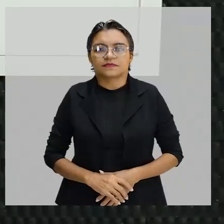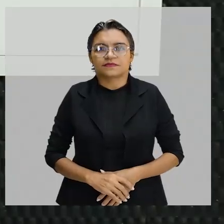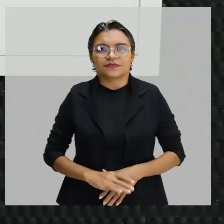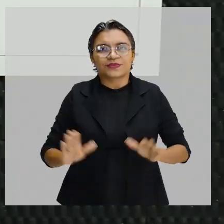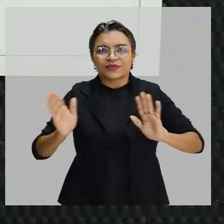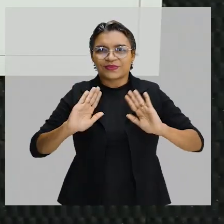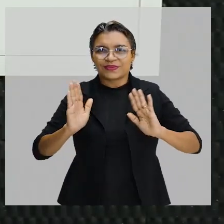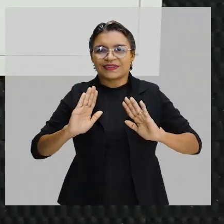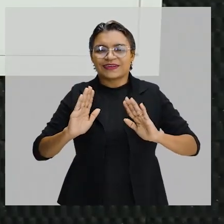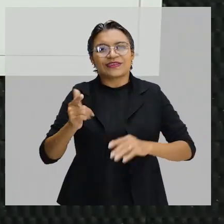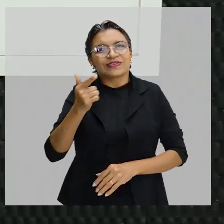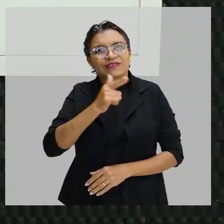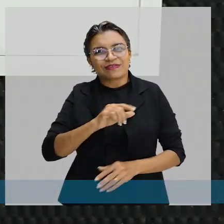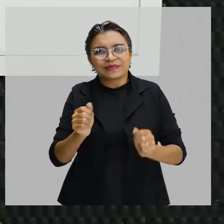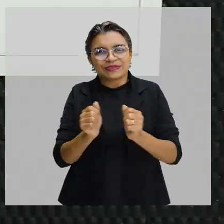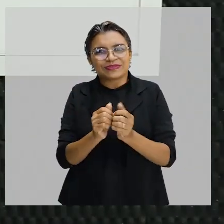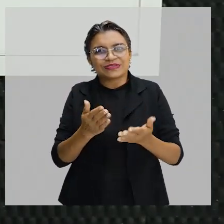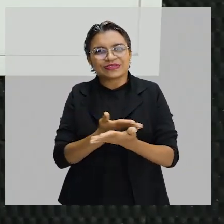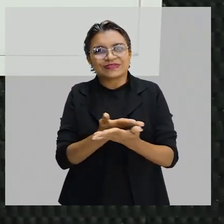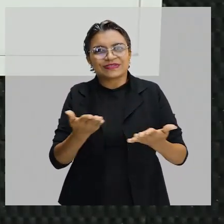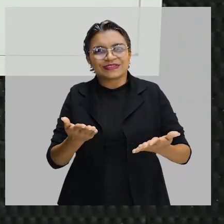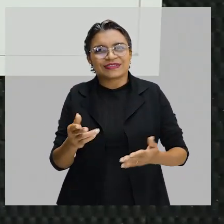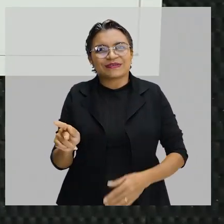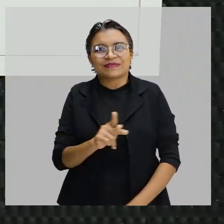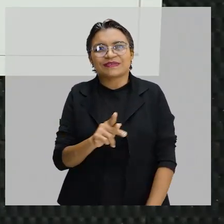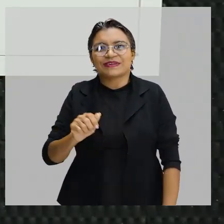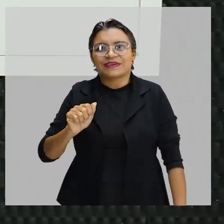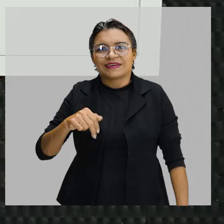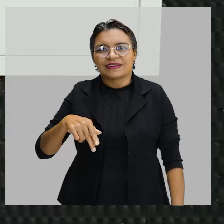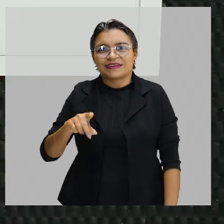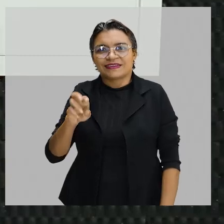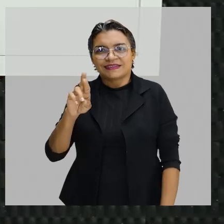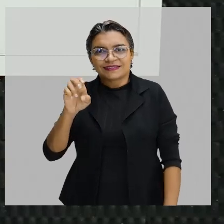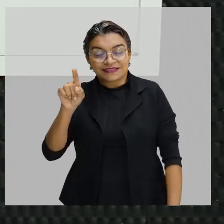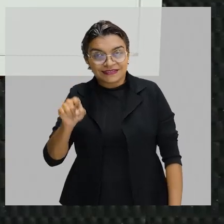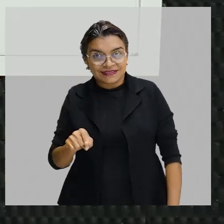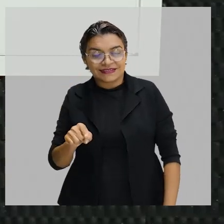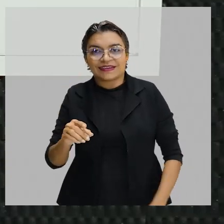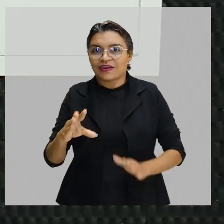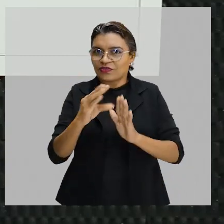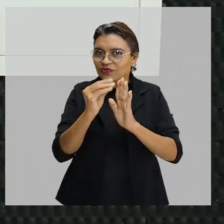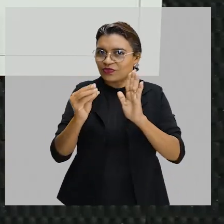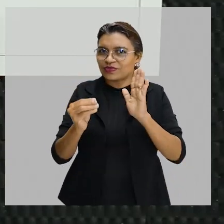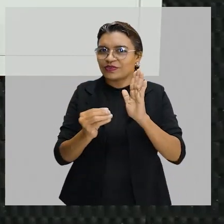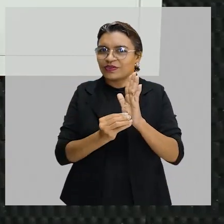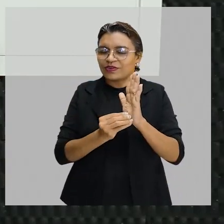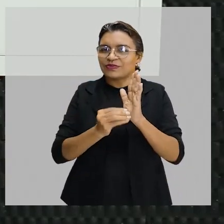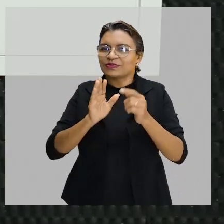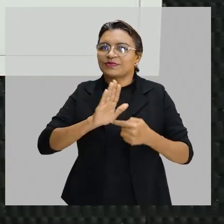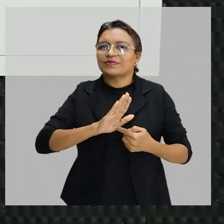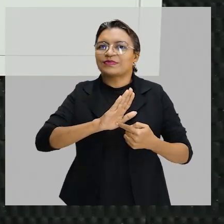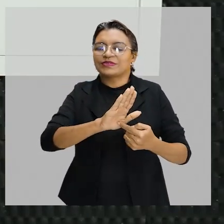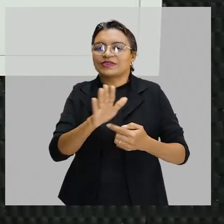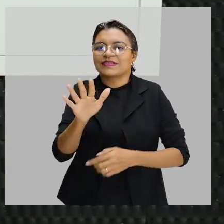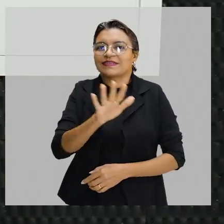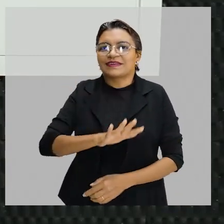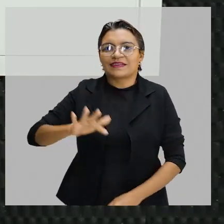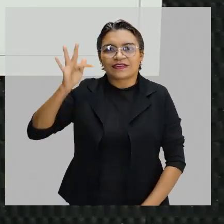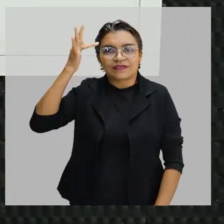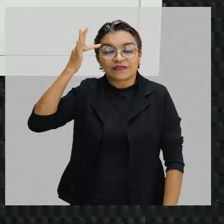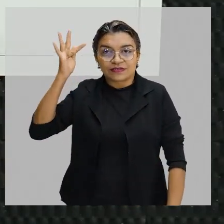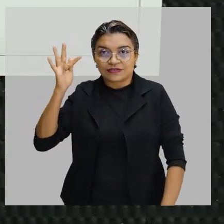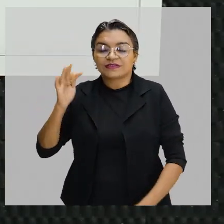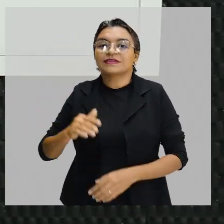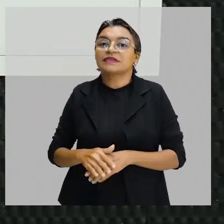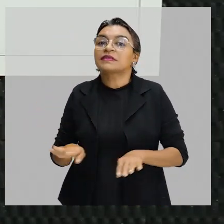Fala, meus queridos alunos, mais uma vez com vocês aqui, professor André Luiz, trazendo alguns conteúdos na área de filosofia, contribuindo também com